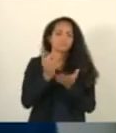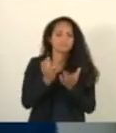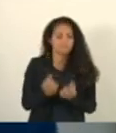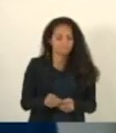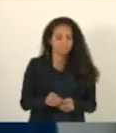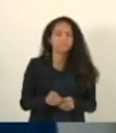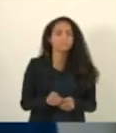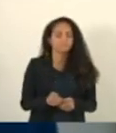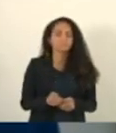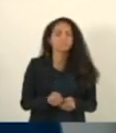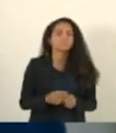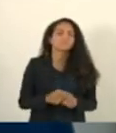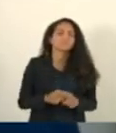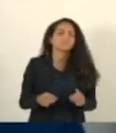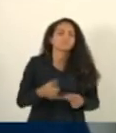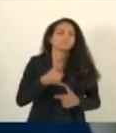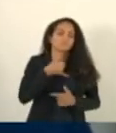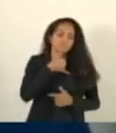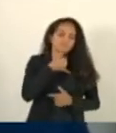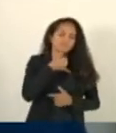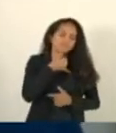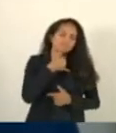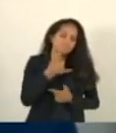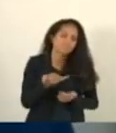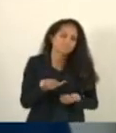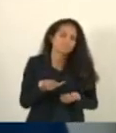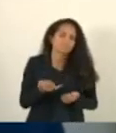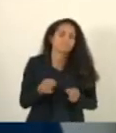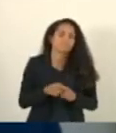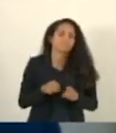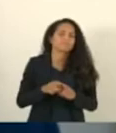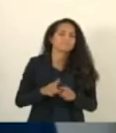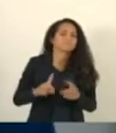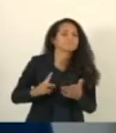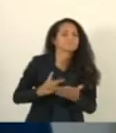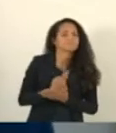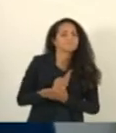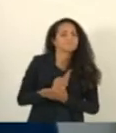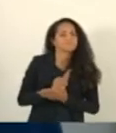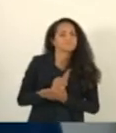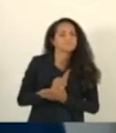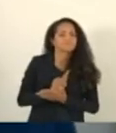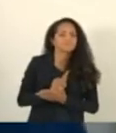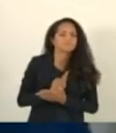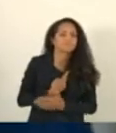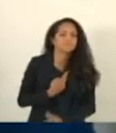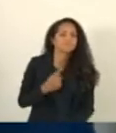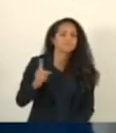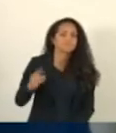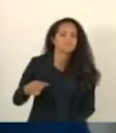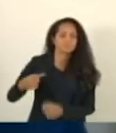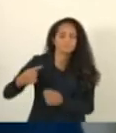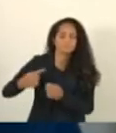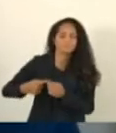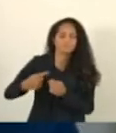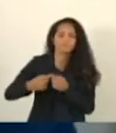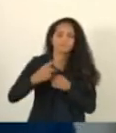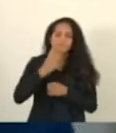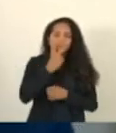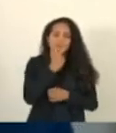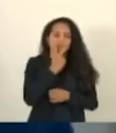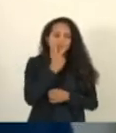Infelizmente, cabe a nós destacar o momento de isolamento que a cidade de Vitória começa a